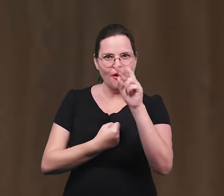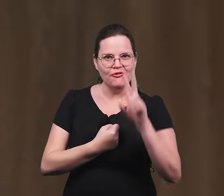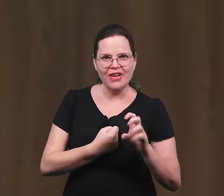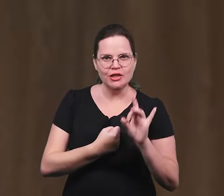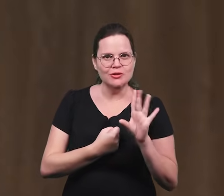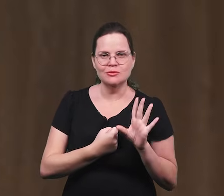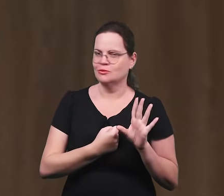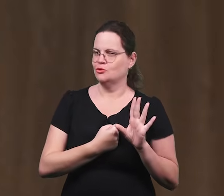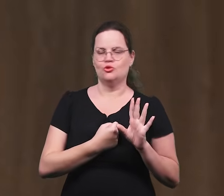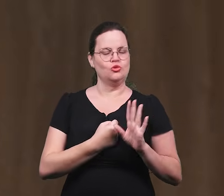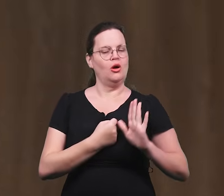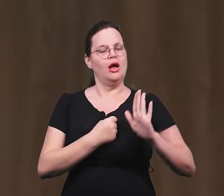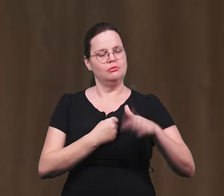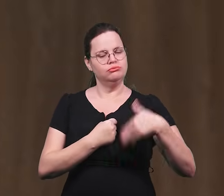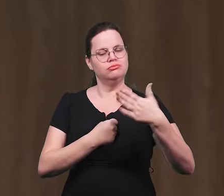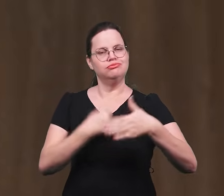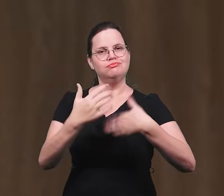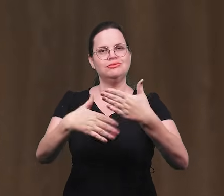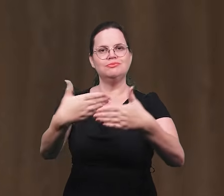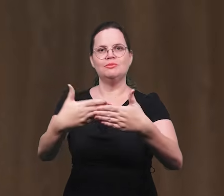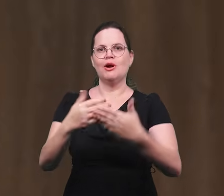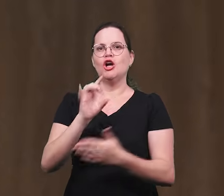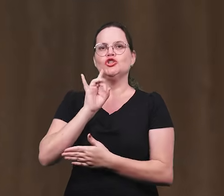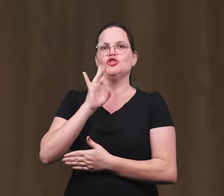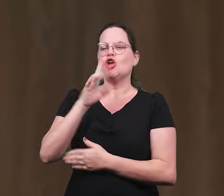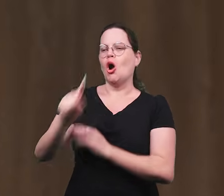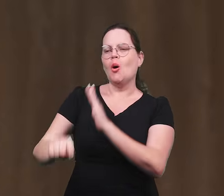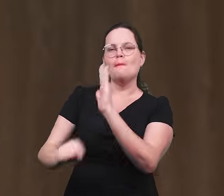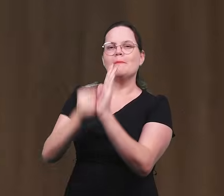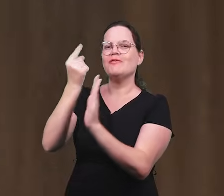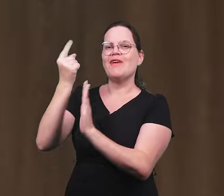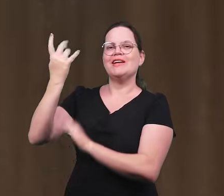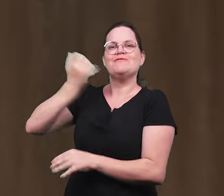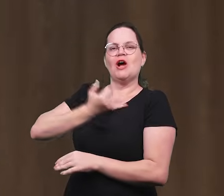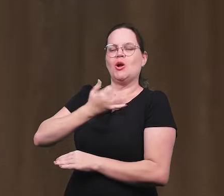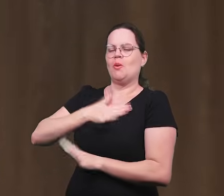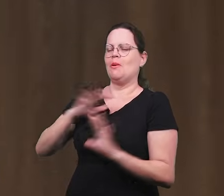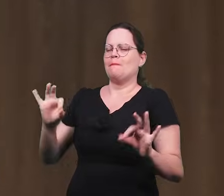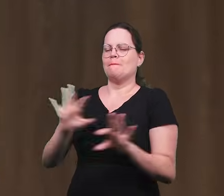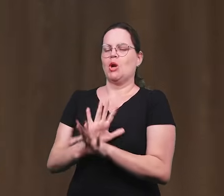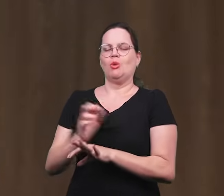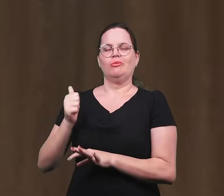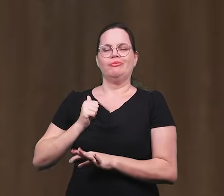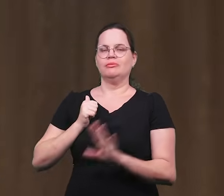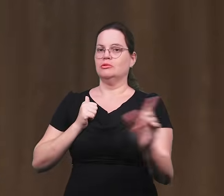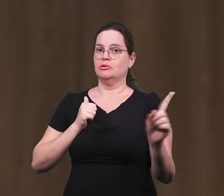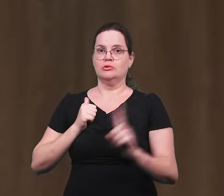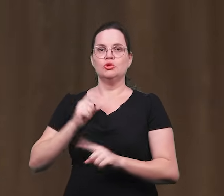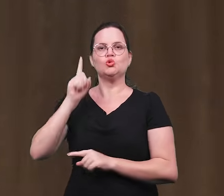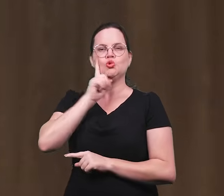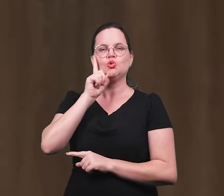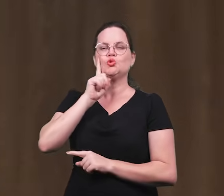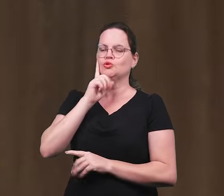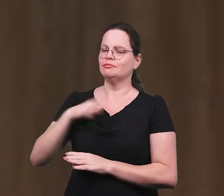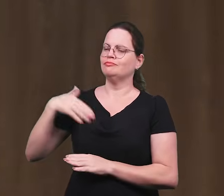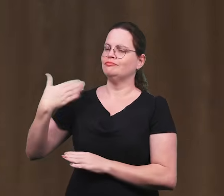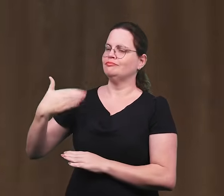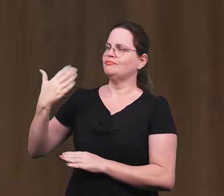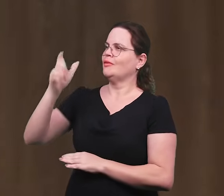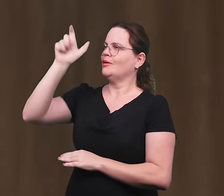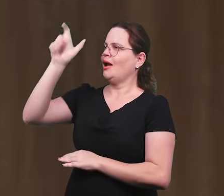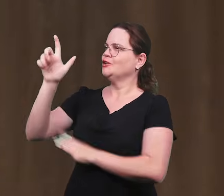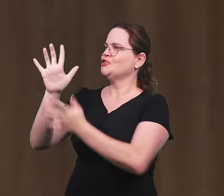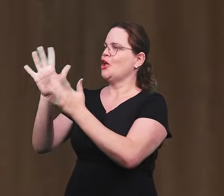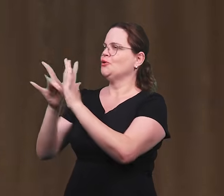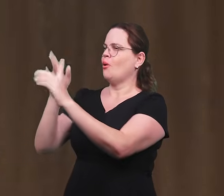um processo, então não basta aquele primeiro encontro. A cada dia nós conhecemos um aspecto do Senhor Jesus.